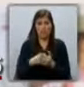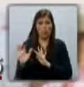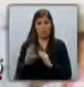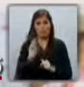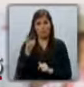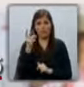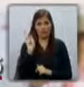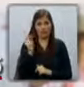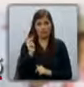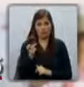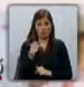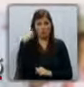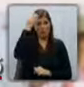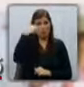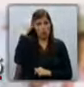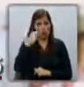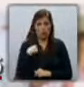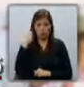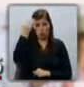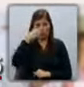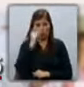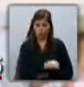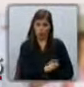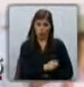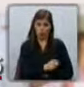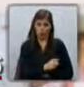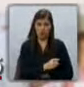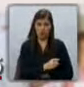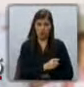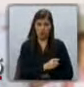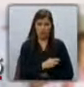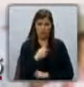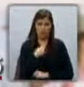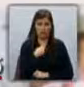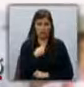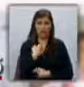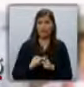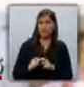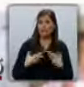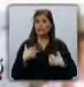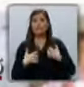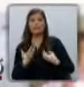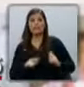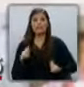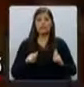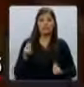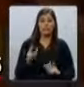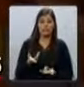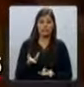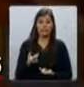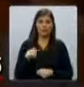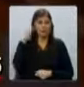função se você conhece tu tão ansiosa tô tão ansiosa que eu